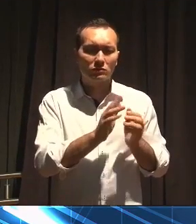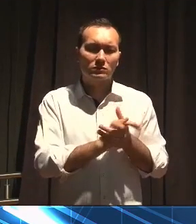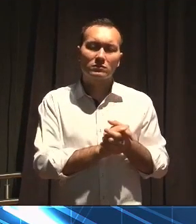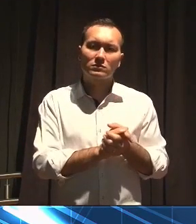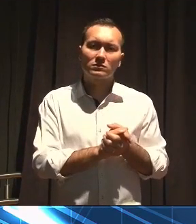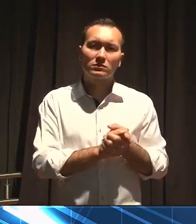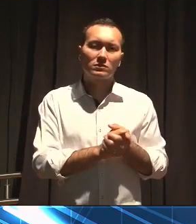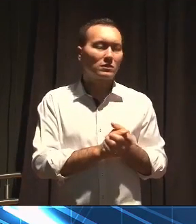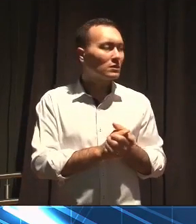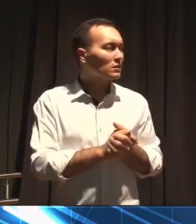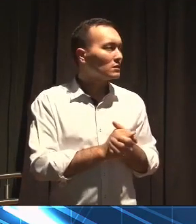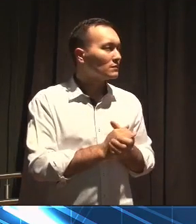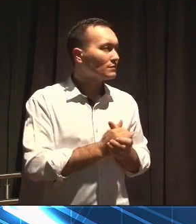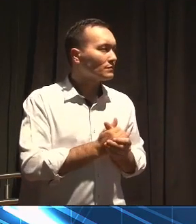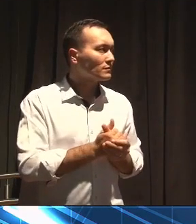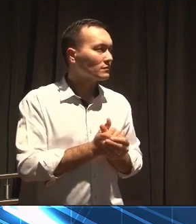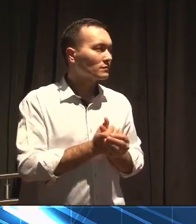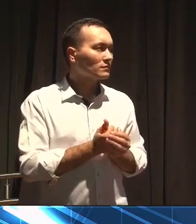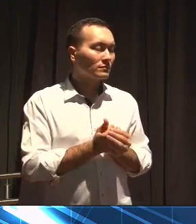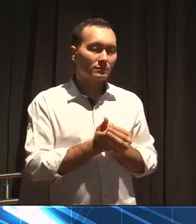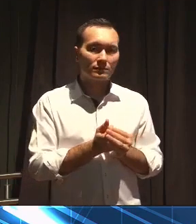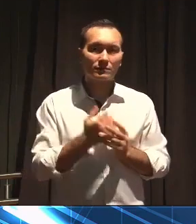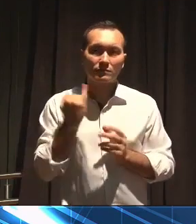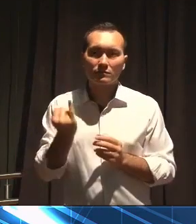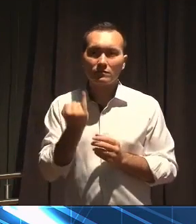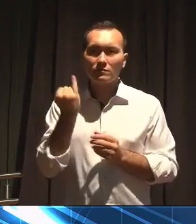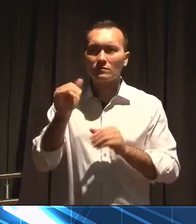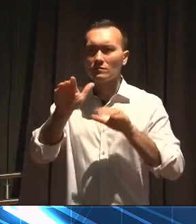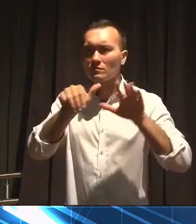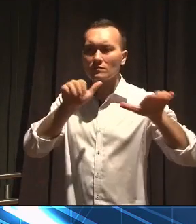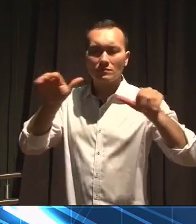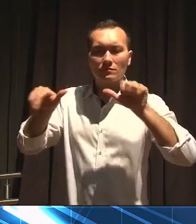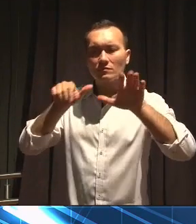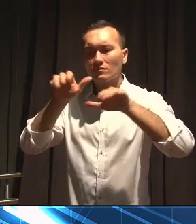trouxer todas essas pessoas para dentro da conversa, tu consegue fazer essa avaliação